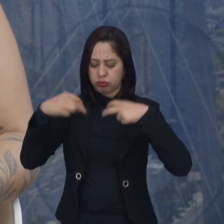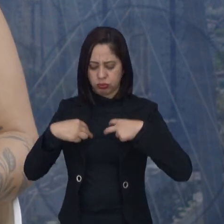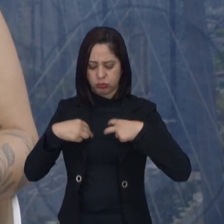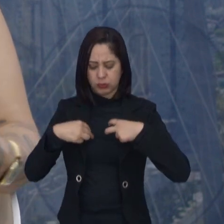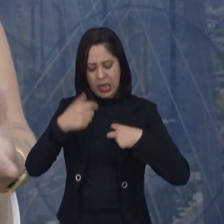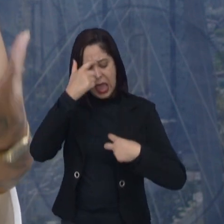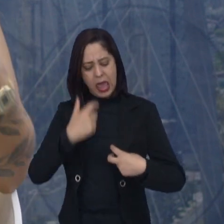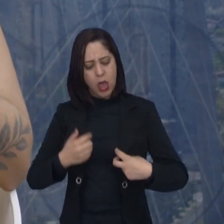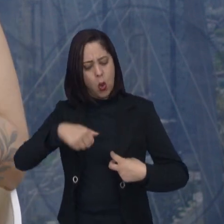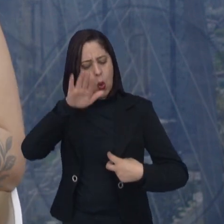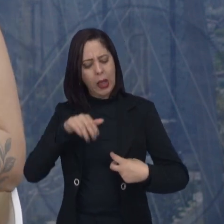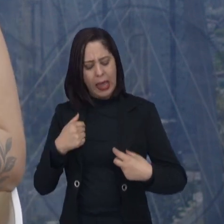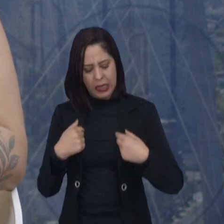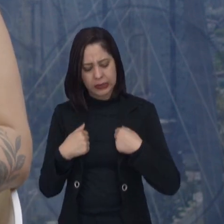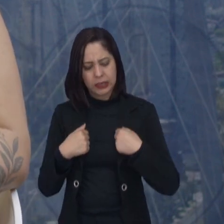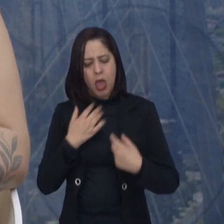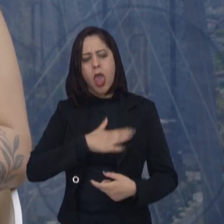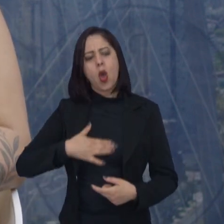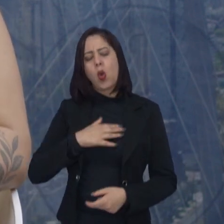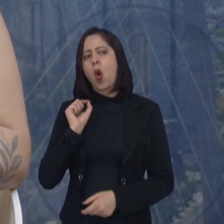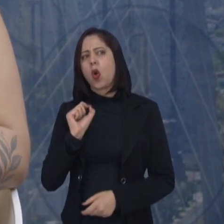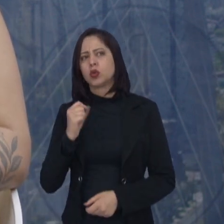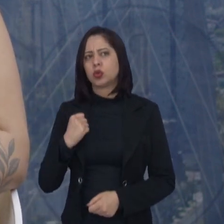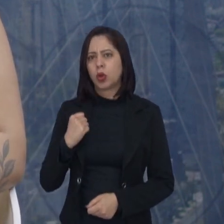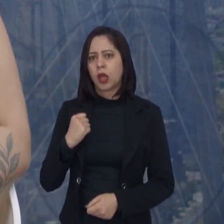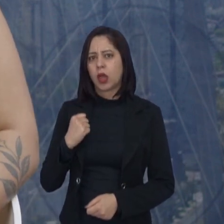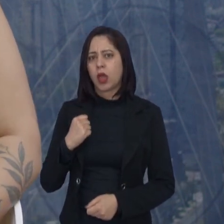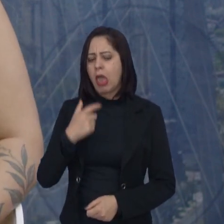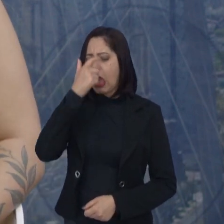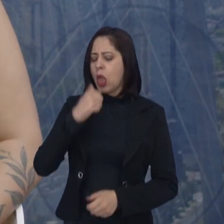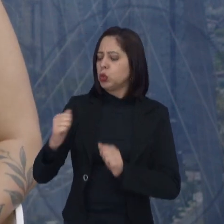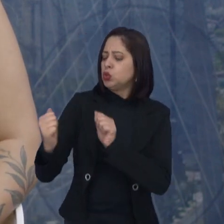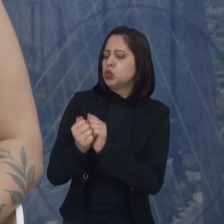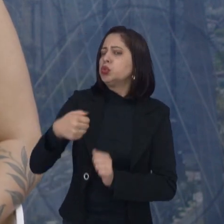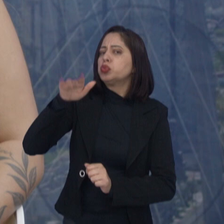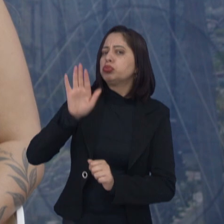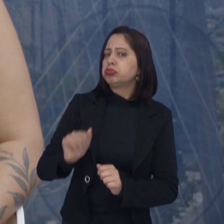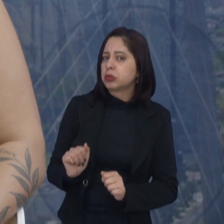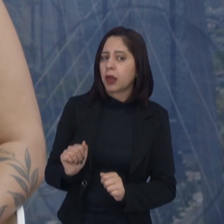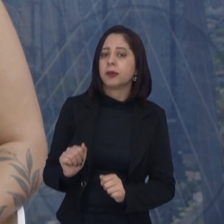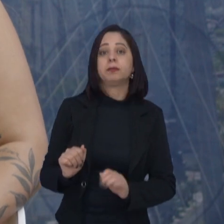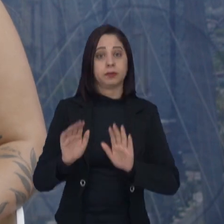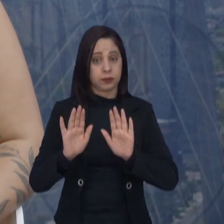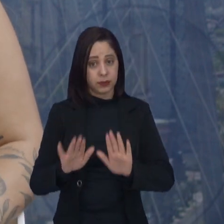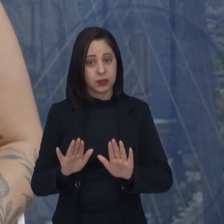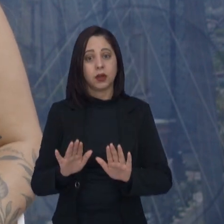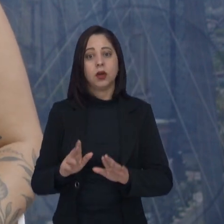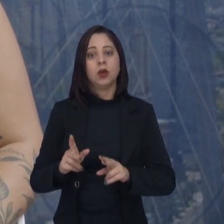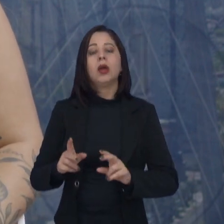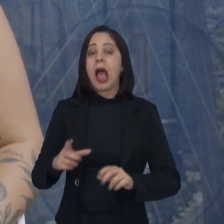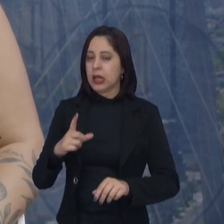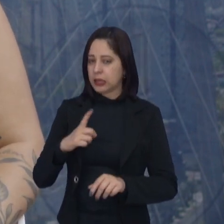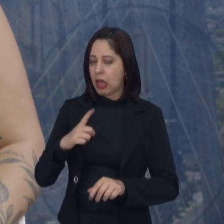quero me aproximar, quem eu quero chamar a atenção e aí ela começar a aprender como ela vai produzir esse conteúdo. Então hoje a gente faz vários